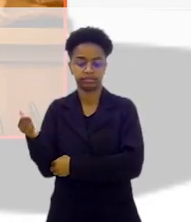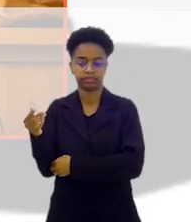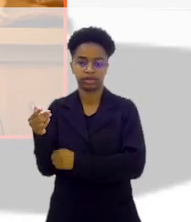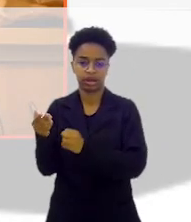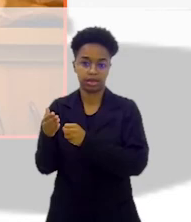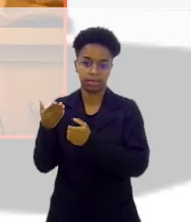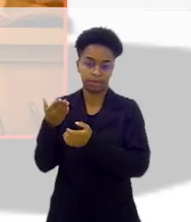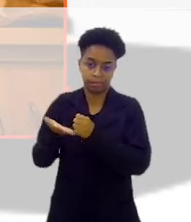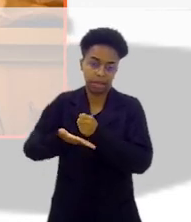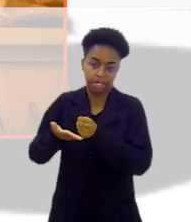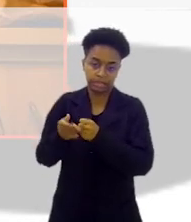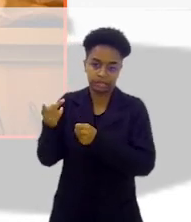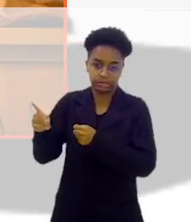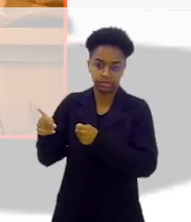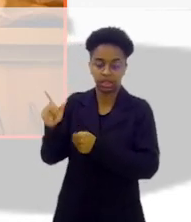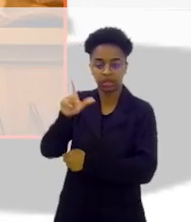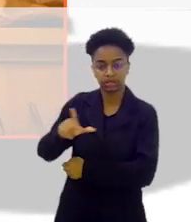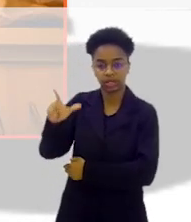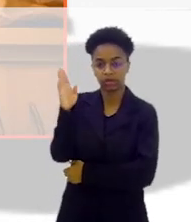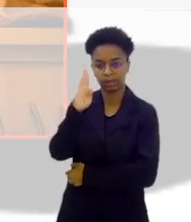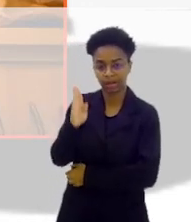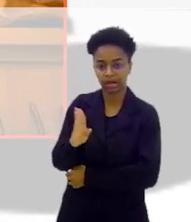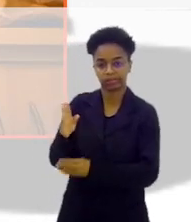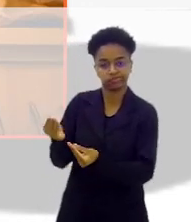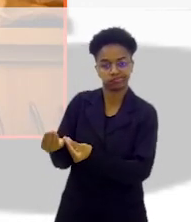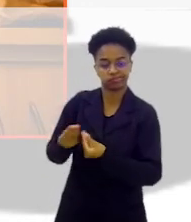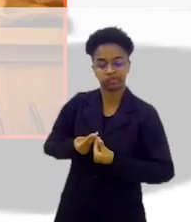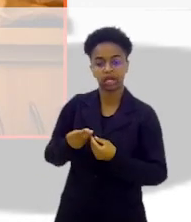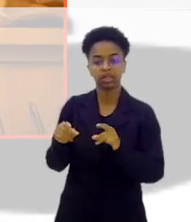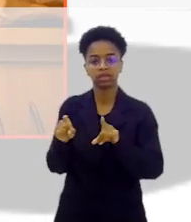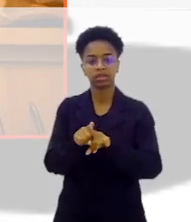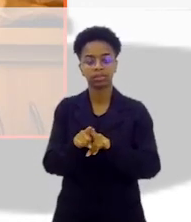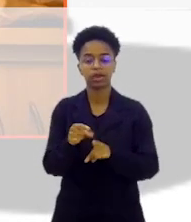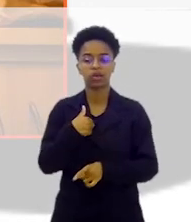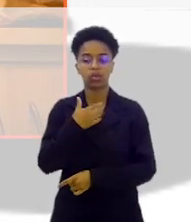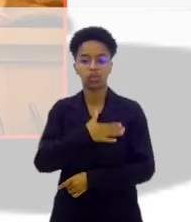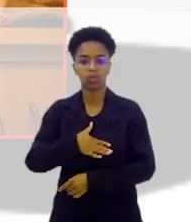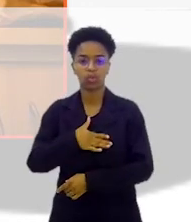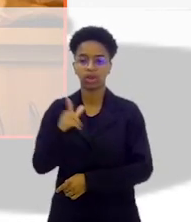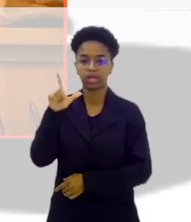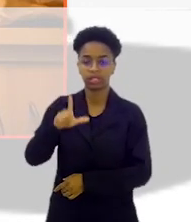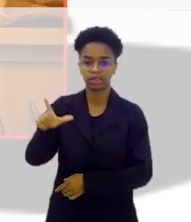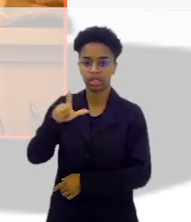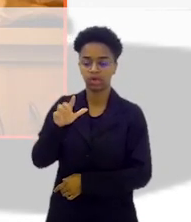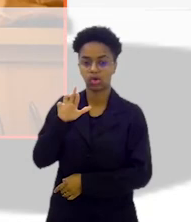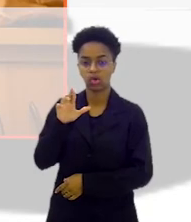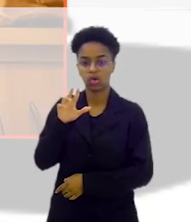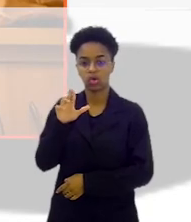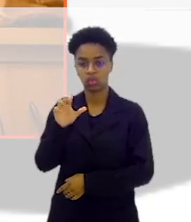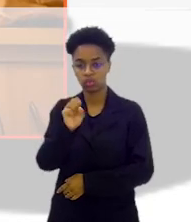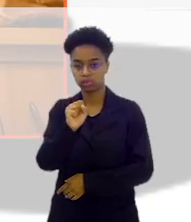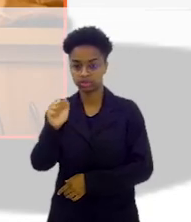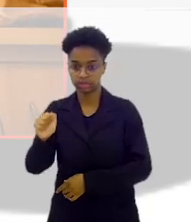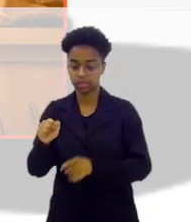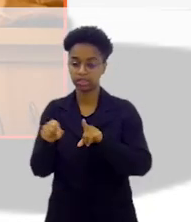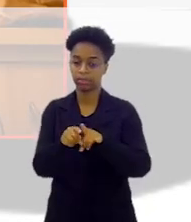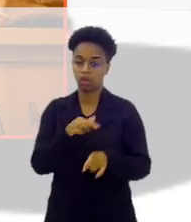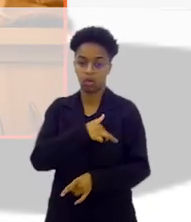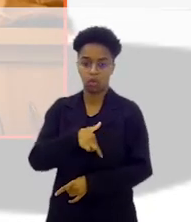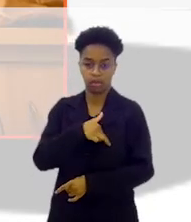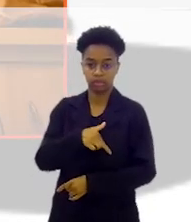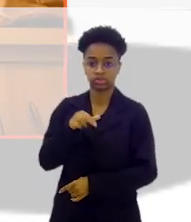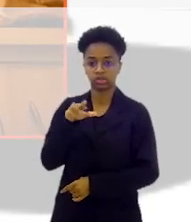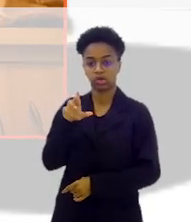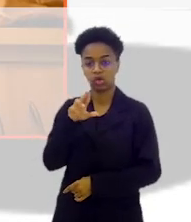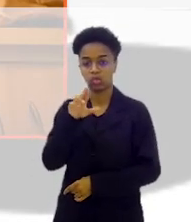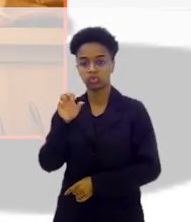dessa base sólida que a literatura brasileira me trouxe. E eu gostava também muito da literatura russa, o romance